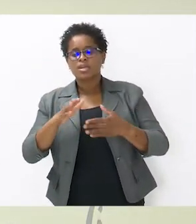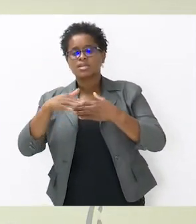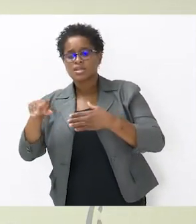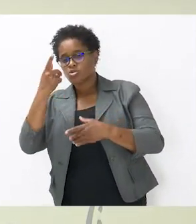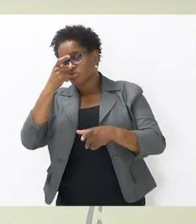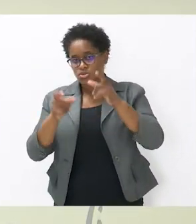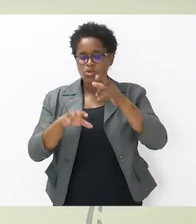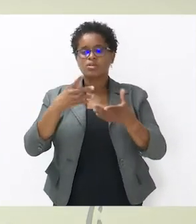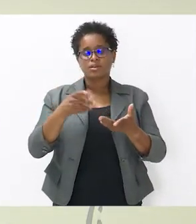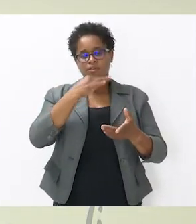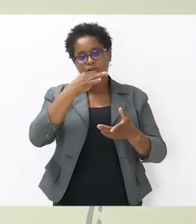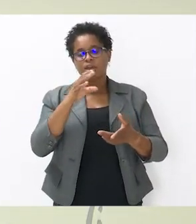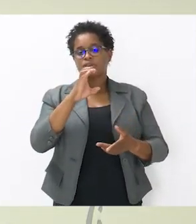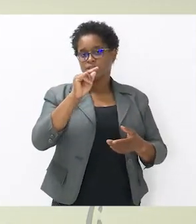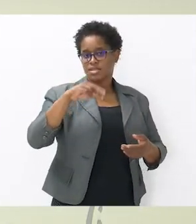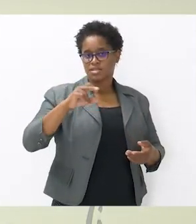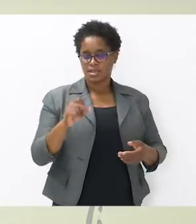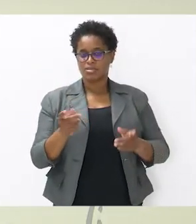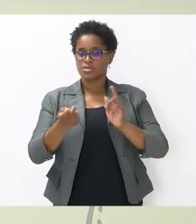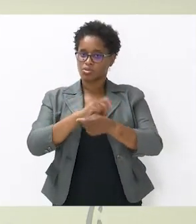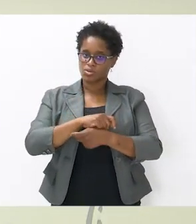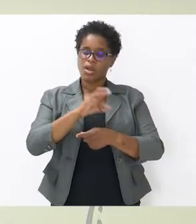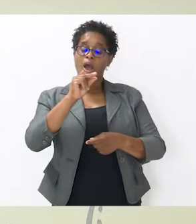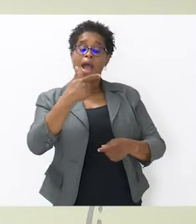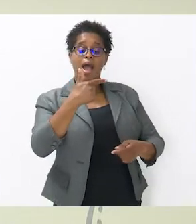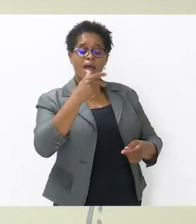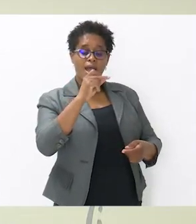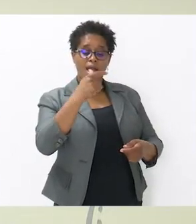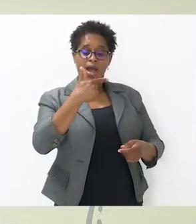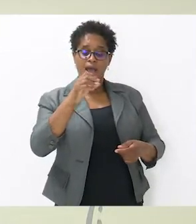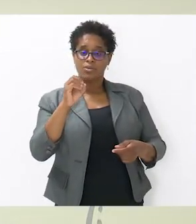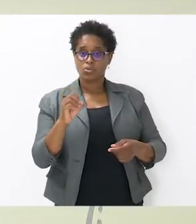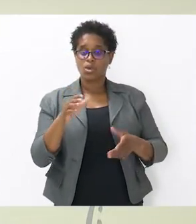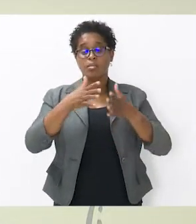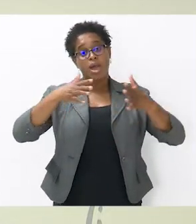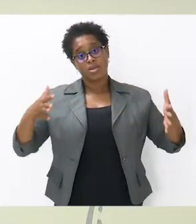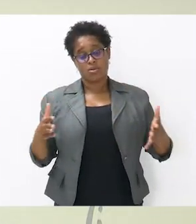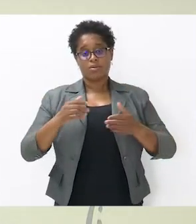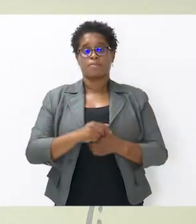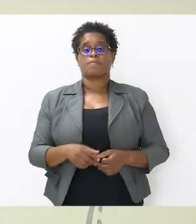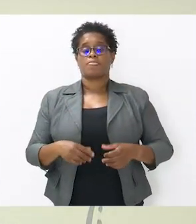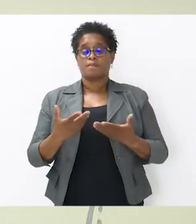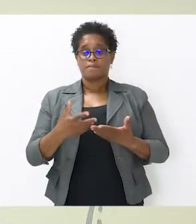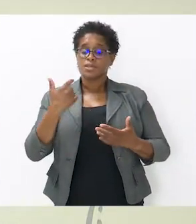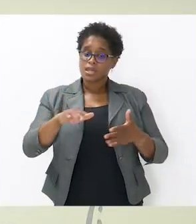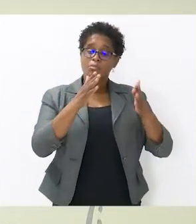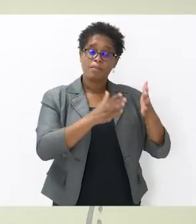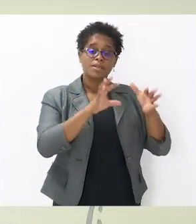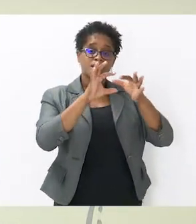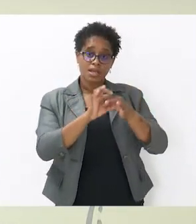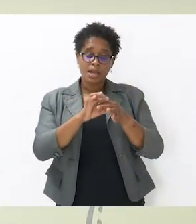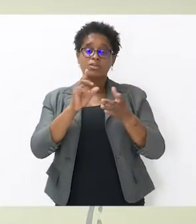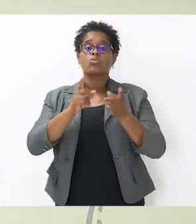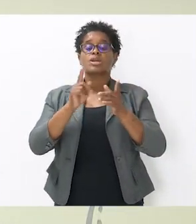ato é maior. O ato é uma parte grande, digamos assim. O ato também está associado àquilo que